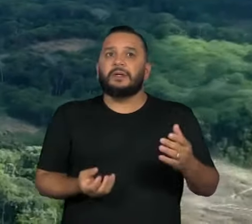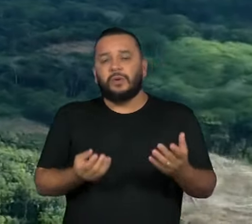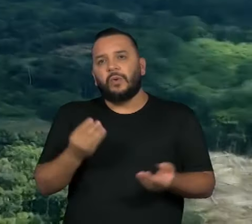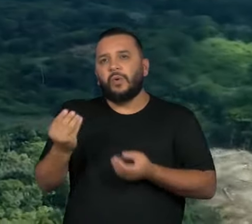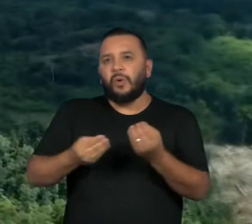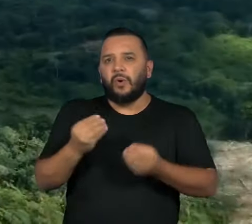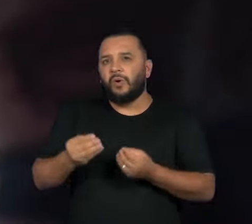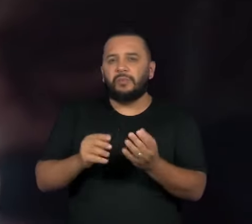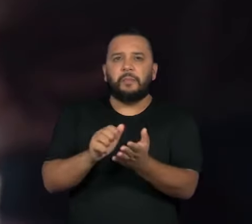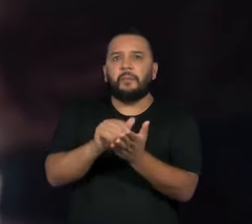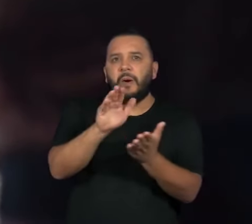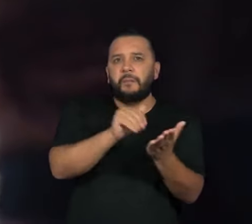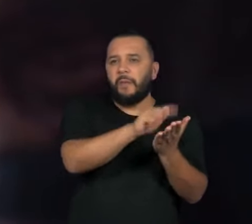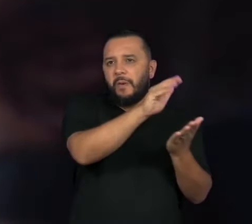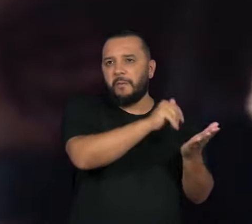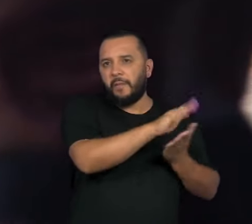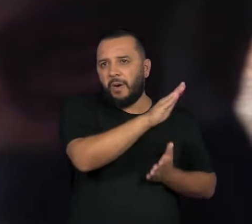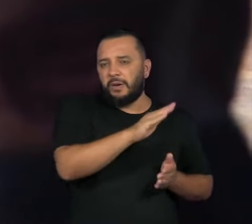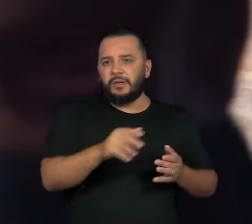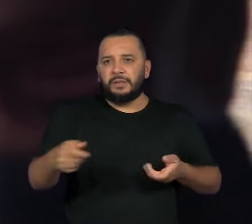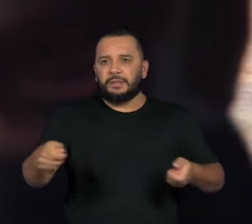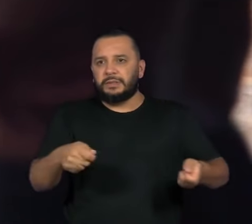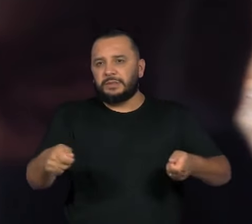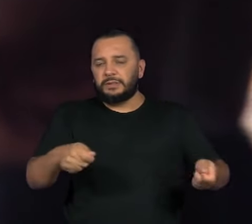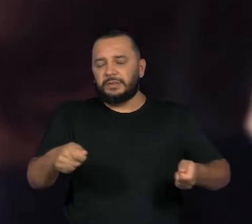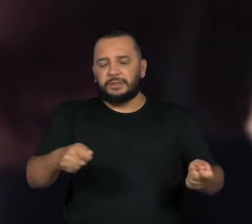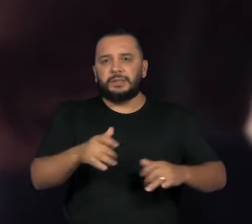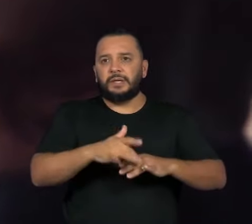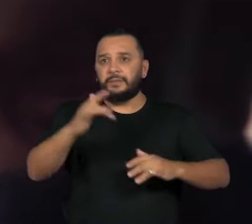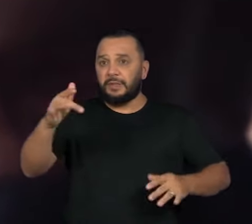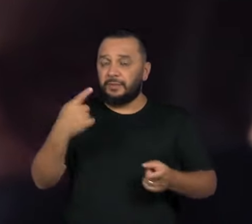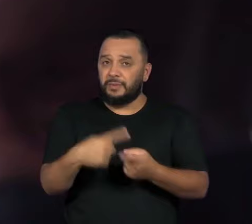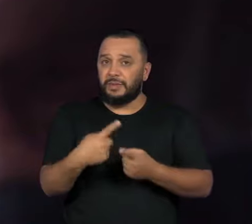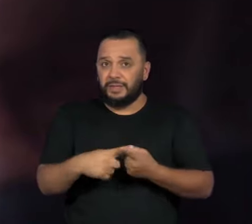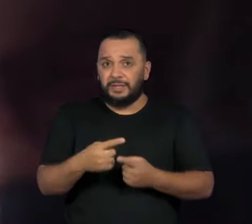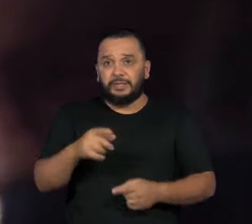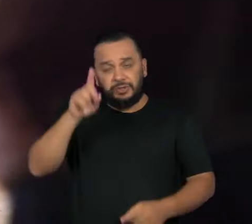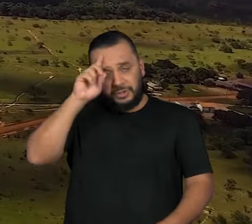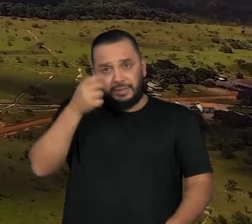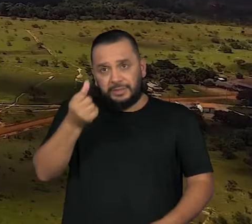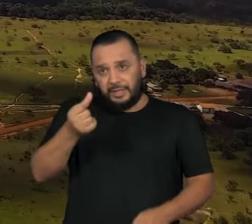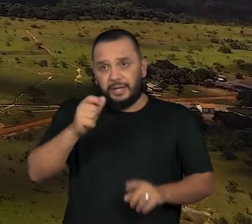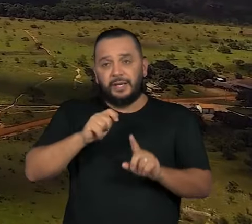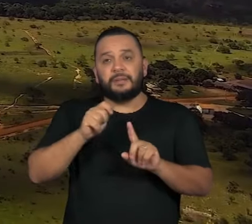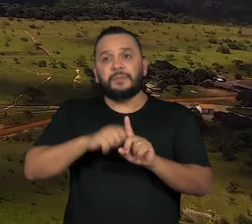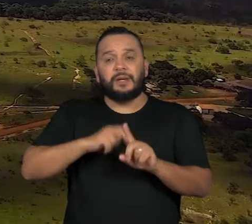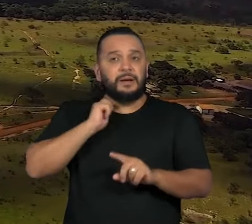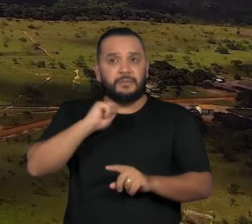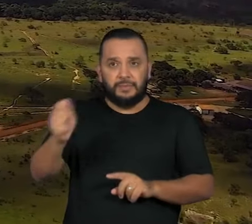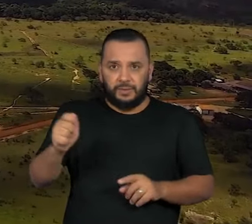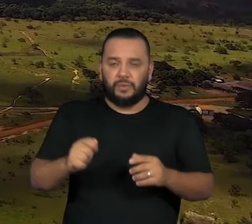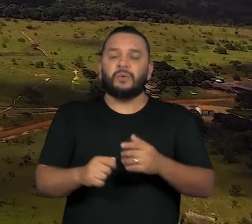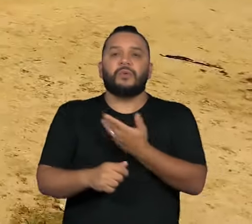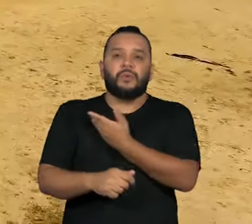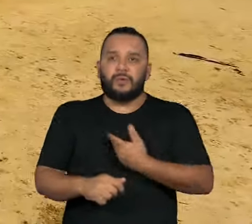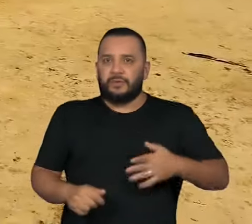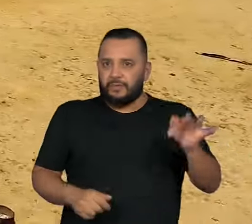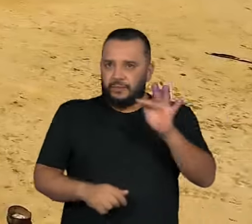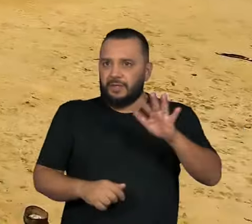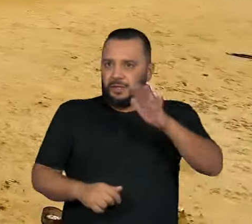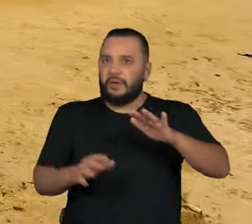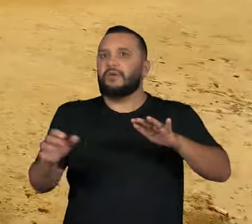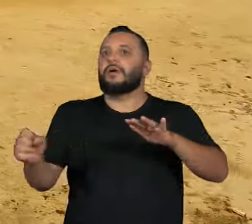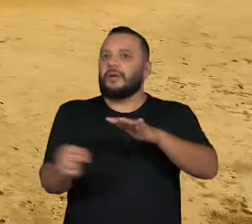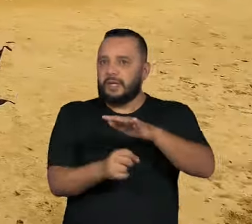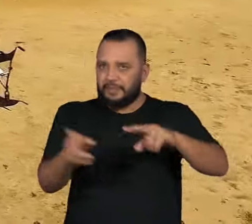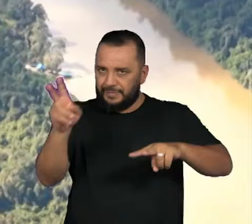de retirada. Isso porque, depois do dia 6 de abril, o governo federal vai recorrer a processos e prisões